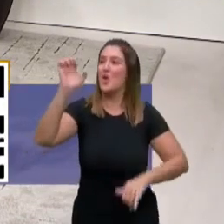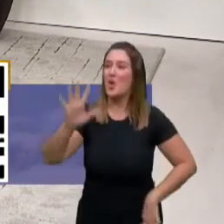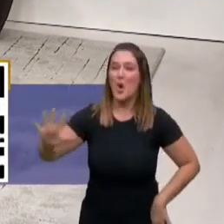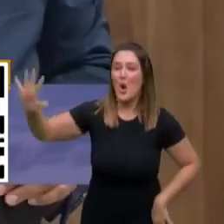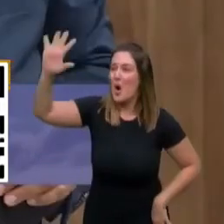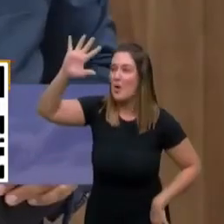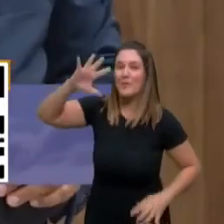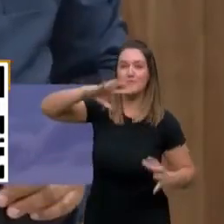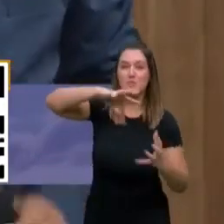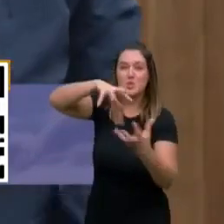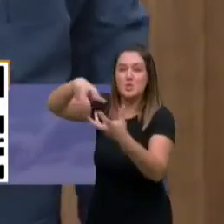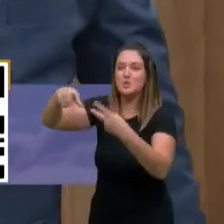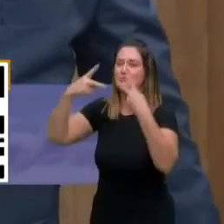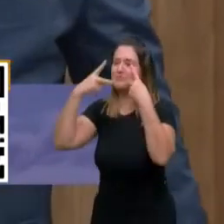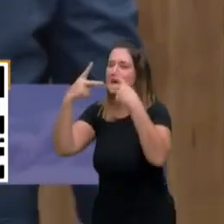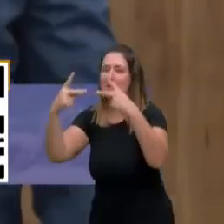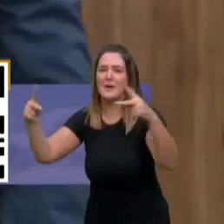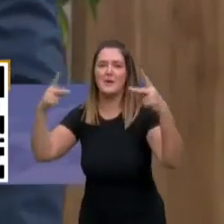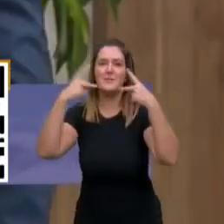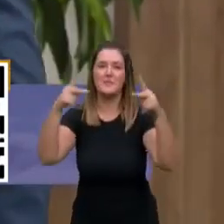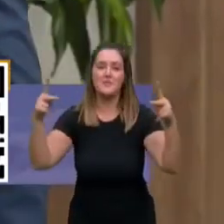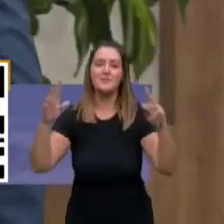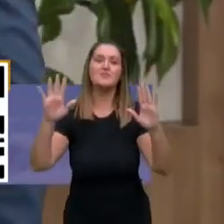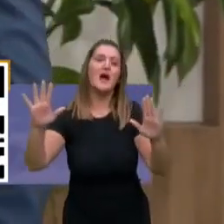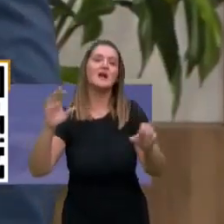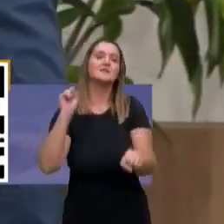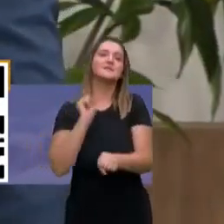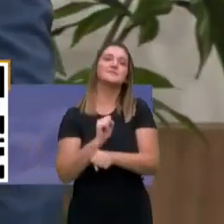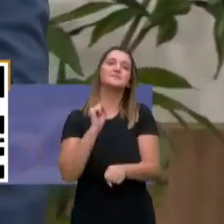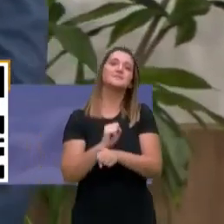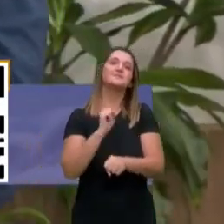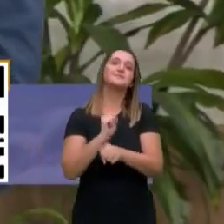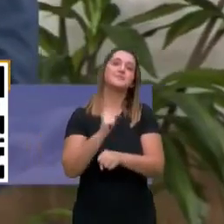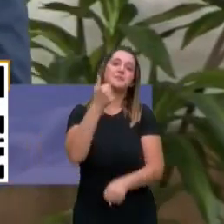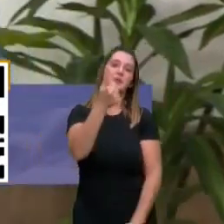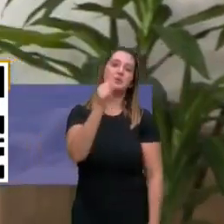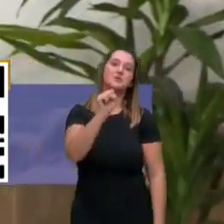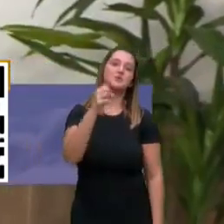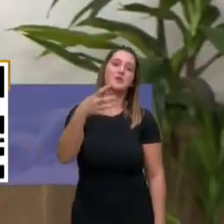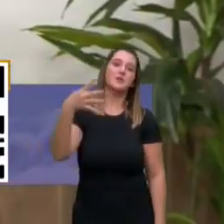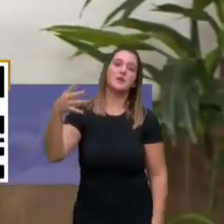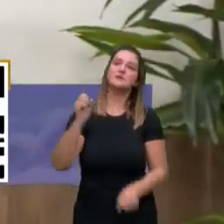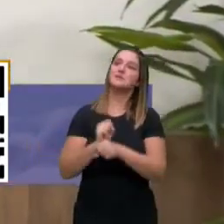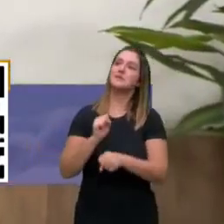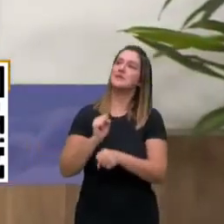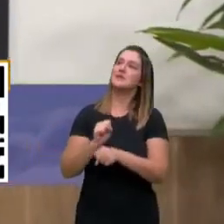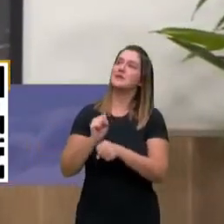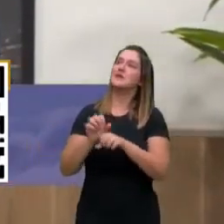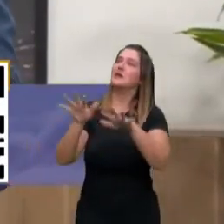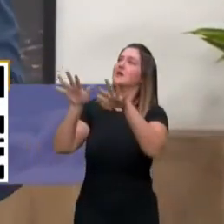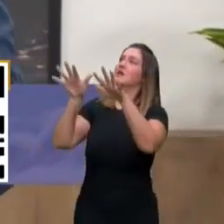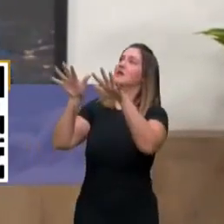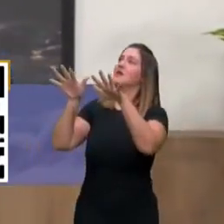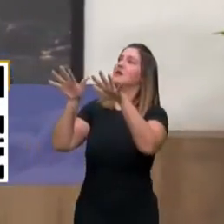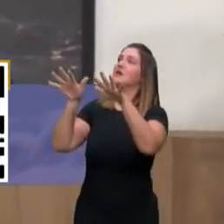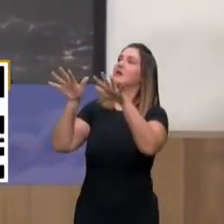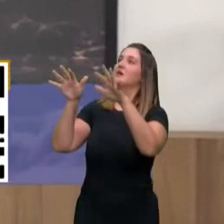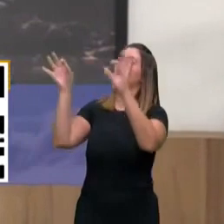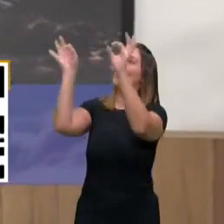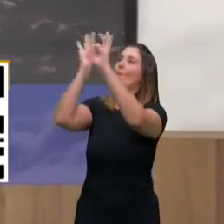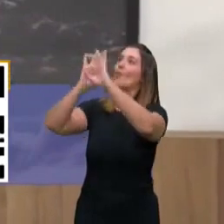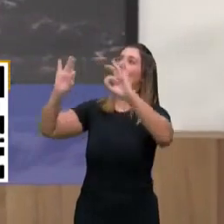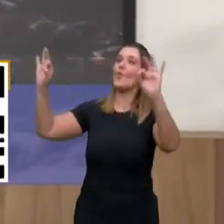inteiro. O problema é que Jesus não veio. Houve então uma decepção, um grande desapontamento